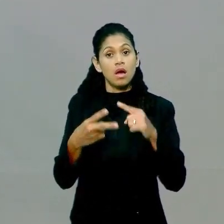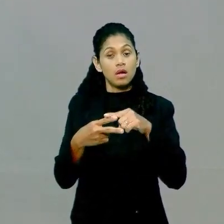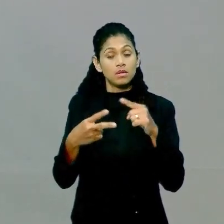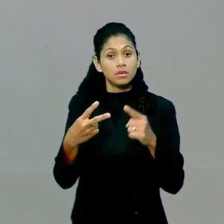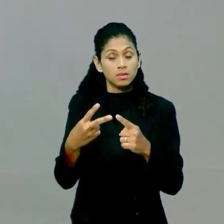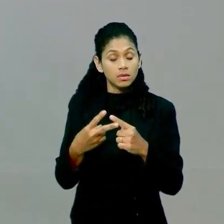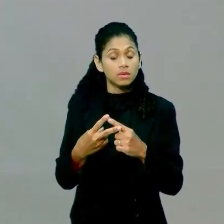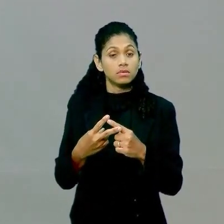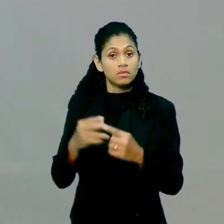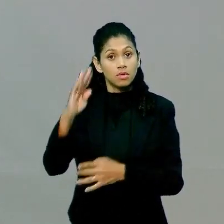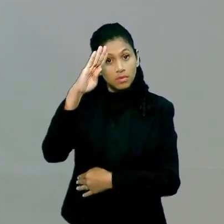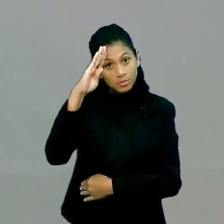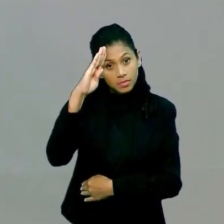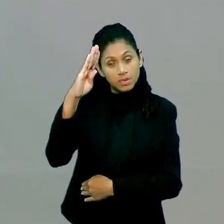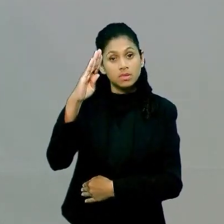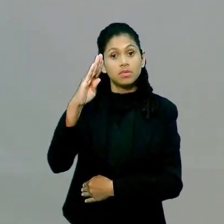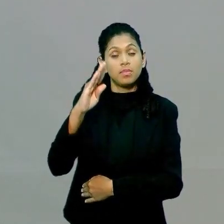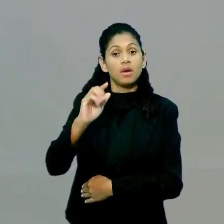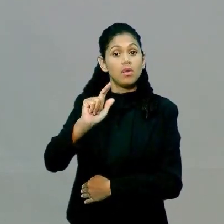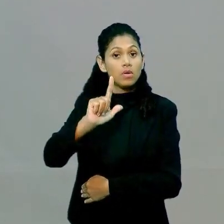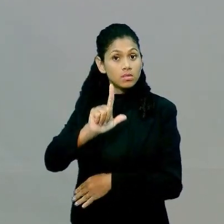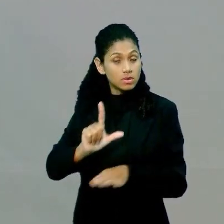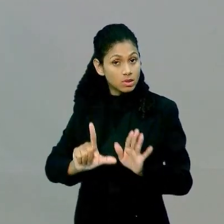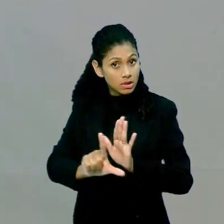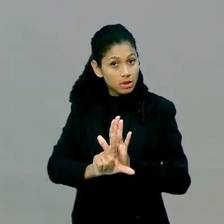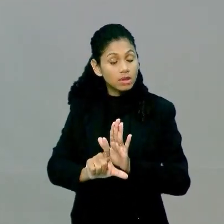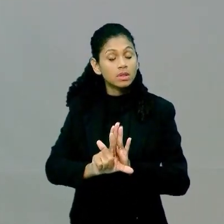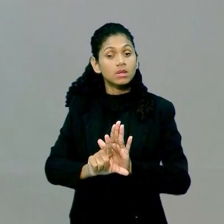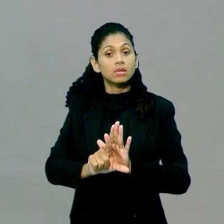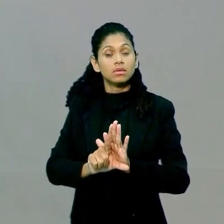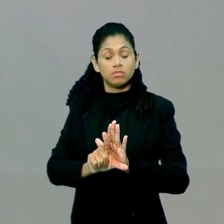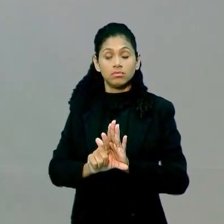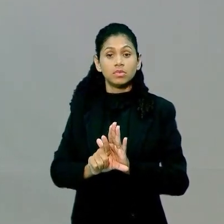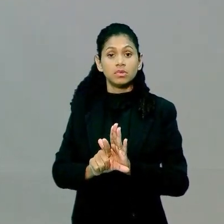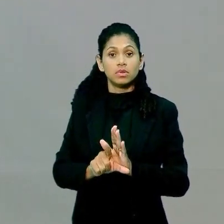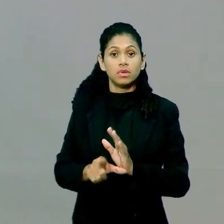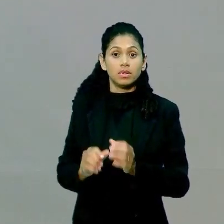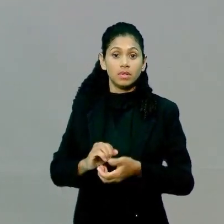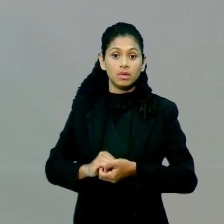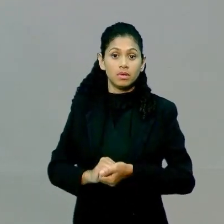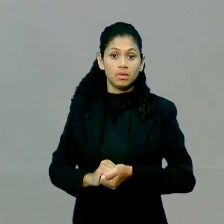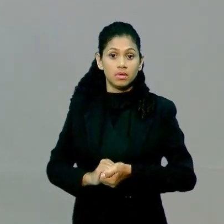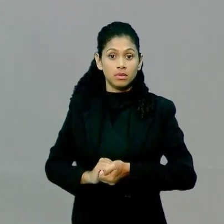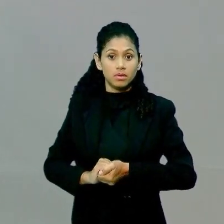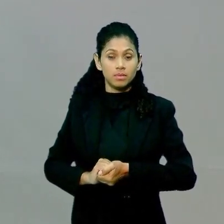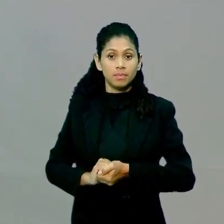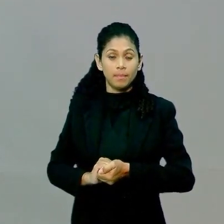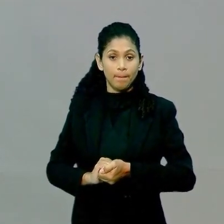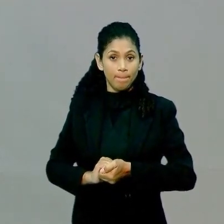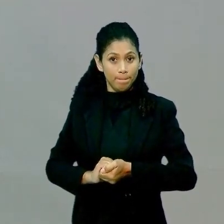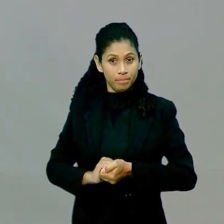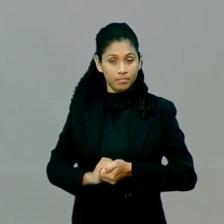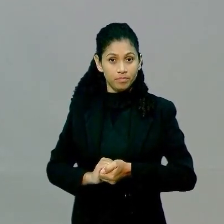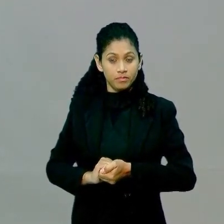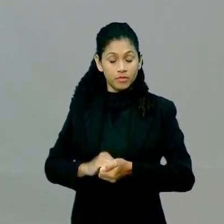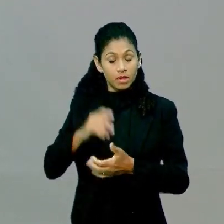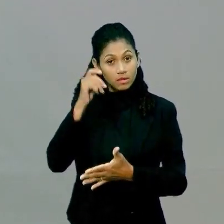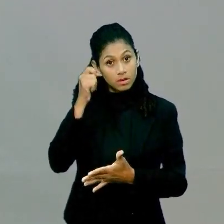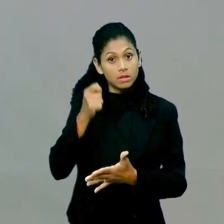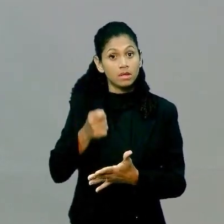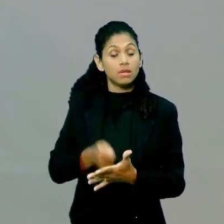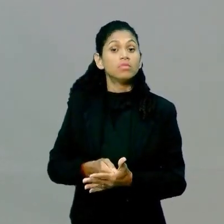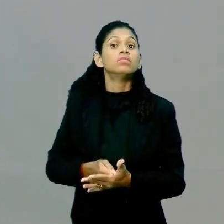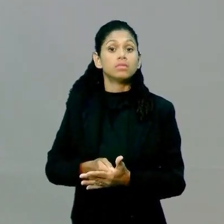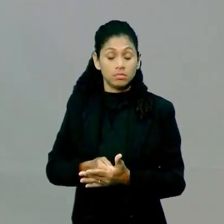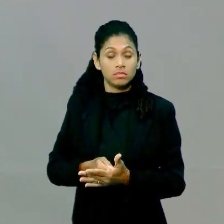que regem o cálculo estequiométrico. A lei de Lavoisier, conservação de massa, massa do reagente obrigatoriamente igual à massa do